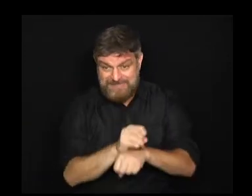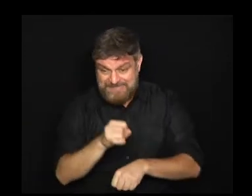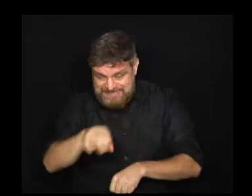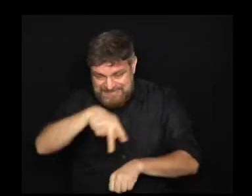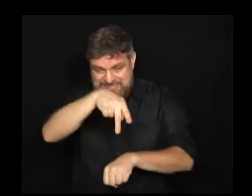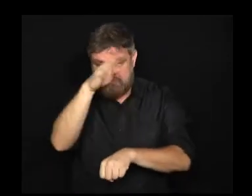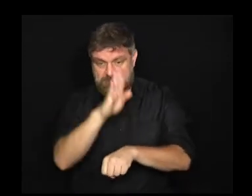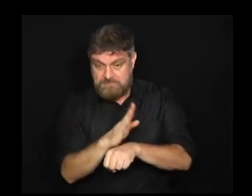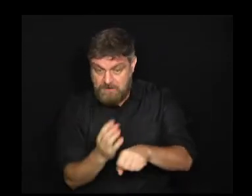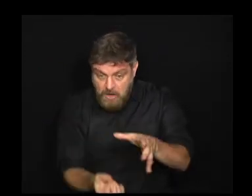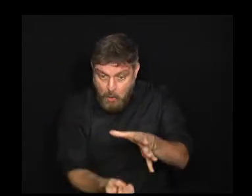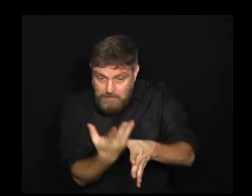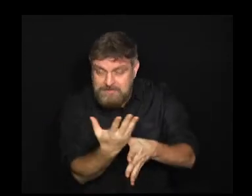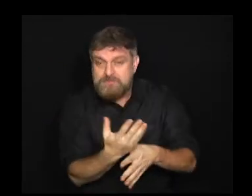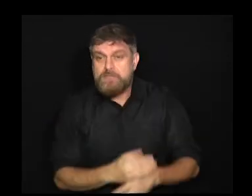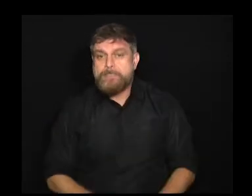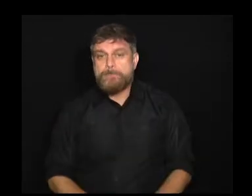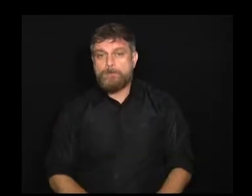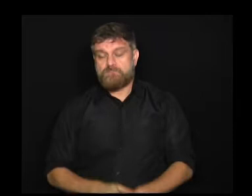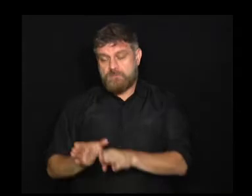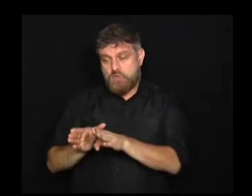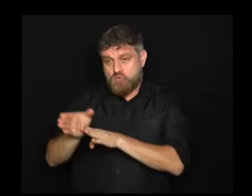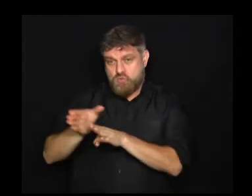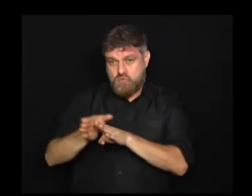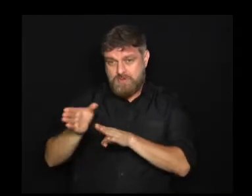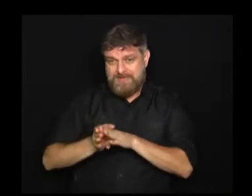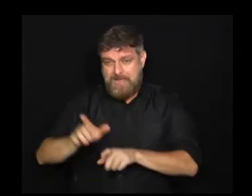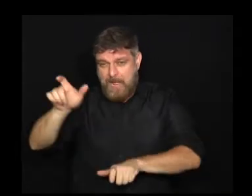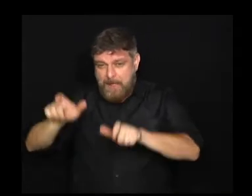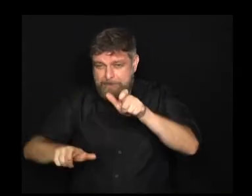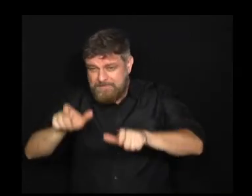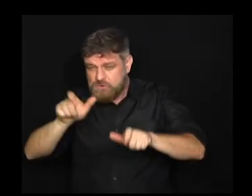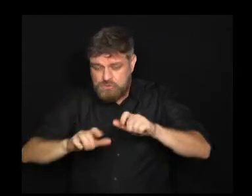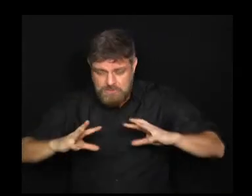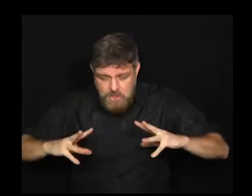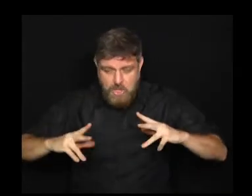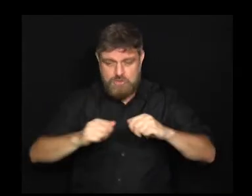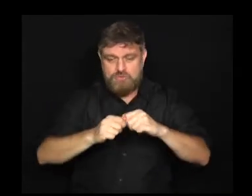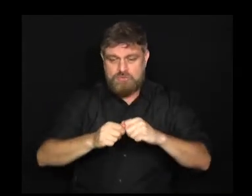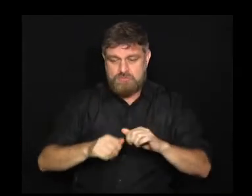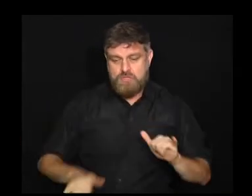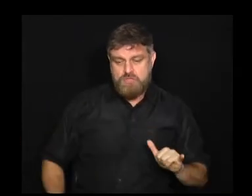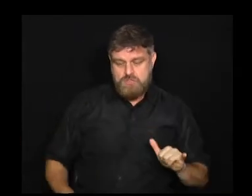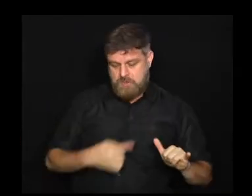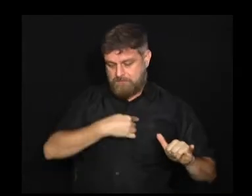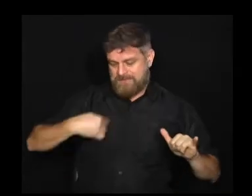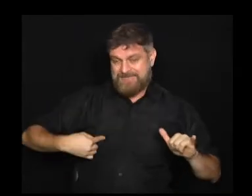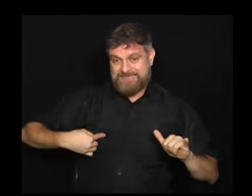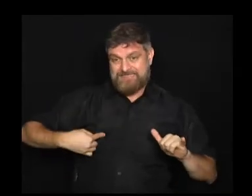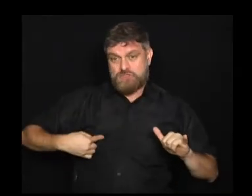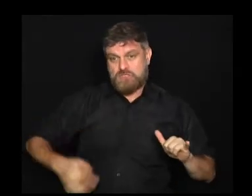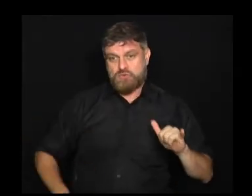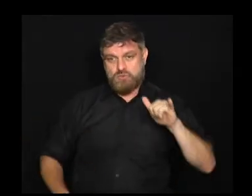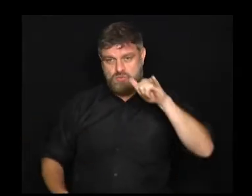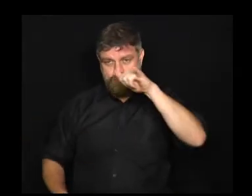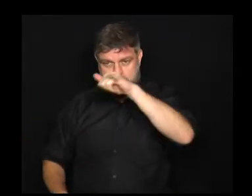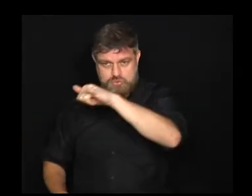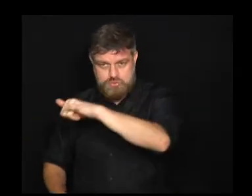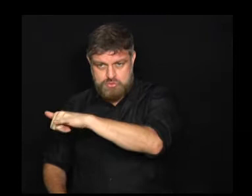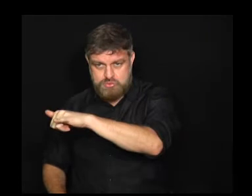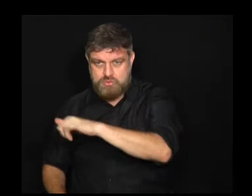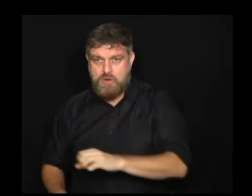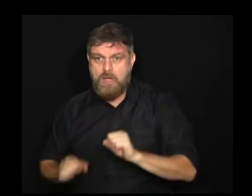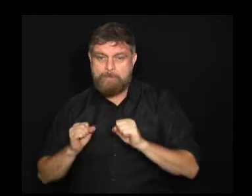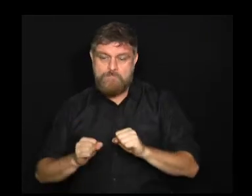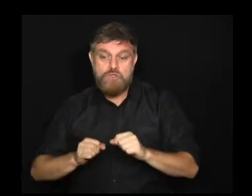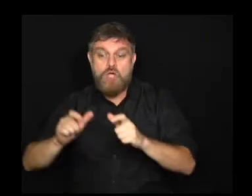ocorra, é sugerir, né, que todo mundo que teve na China, ou hoje a China, mas pode ser em outra área